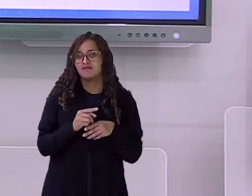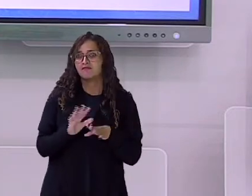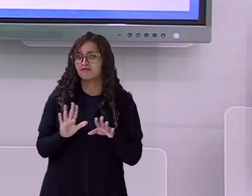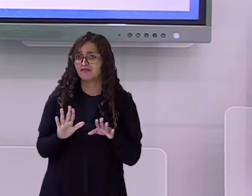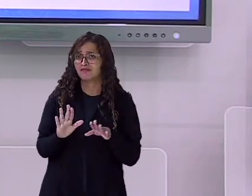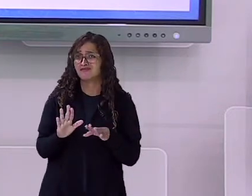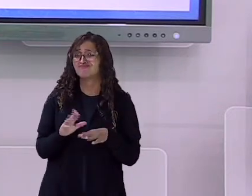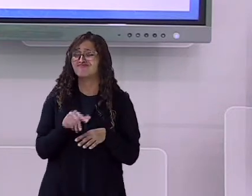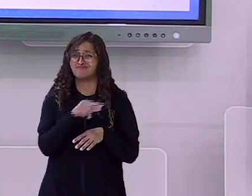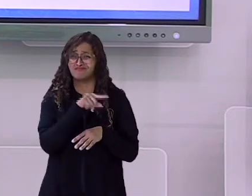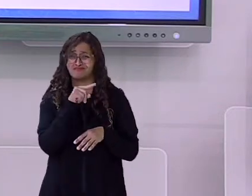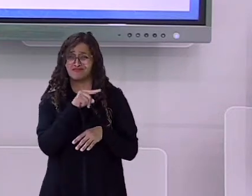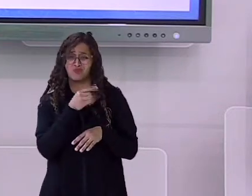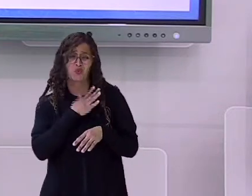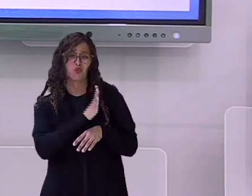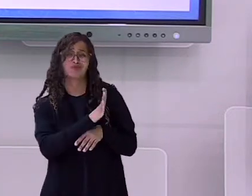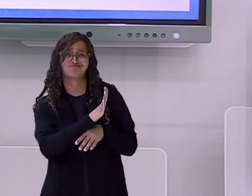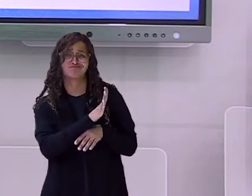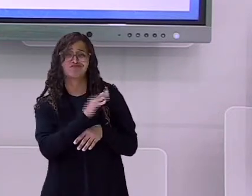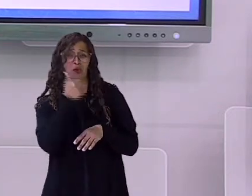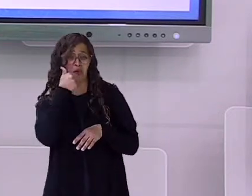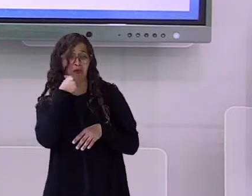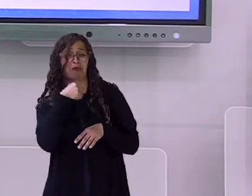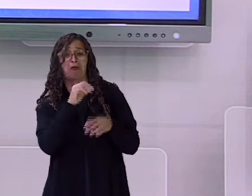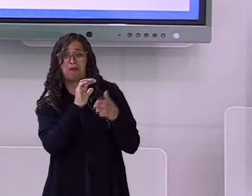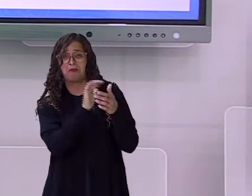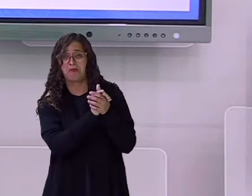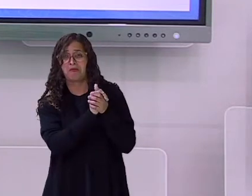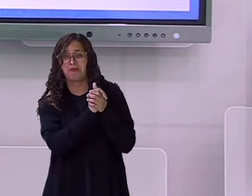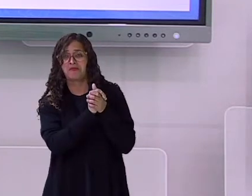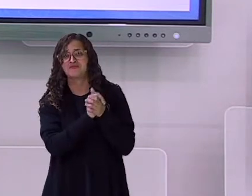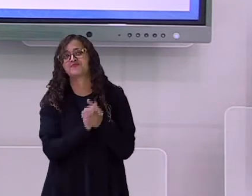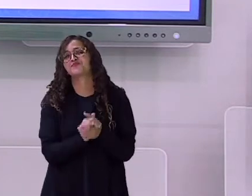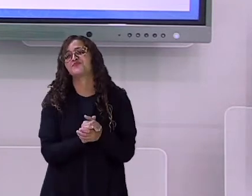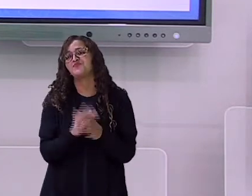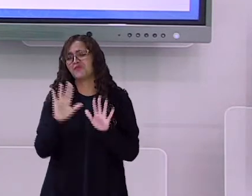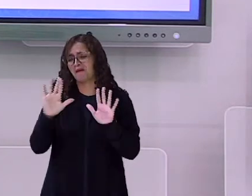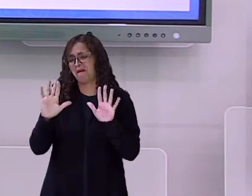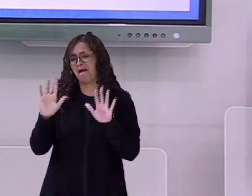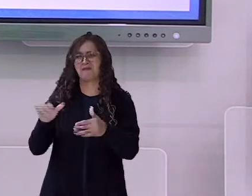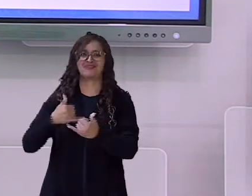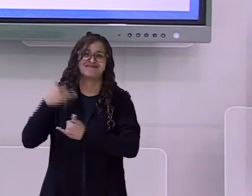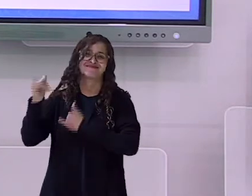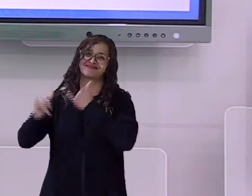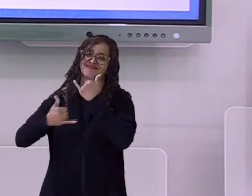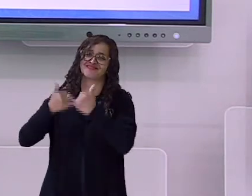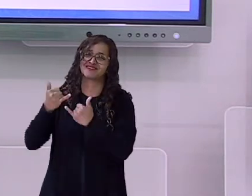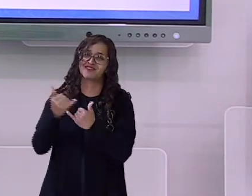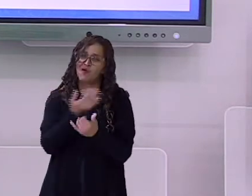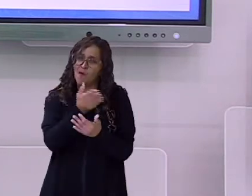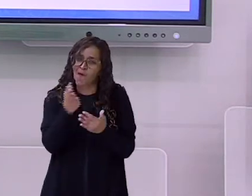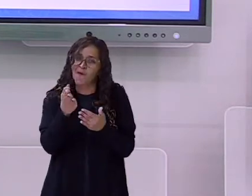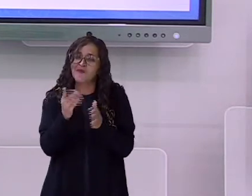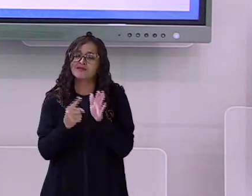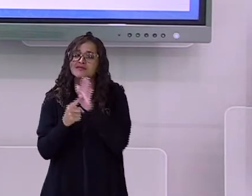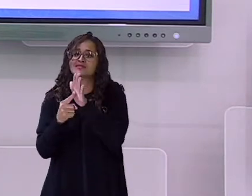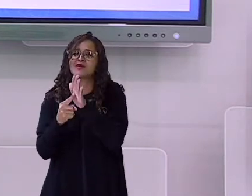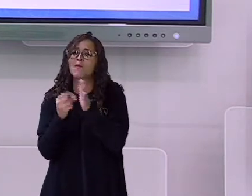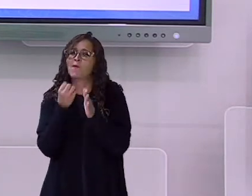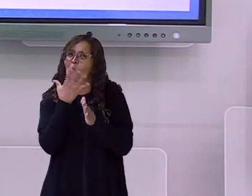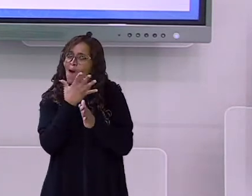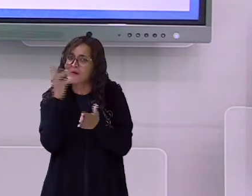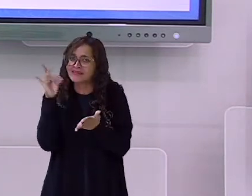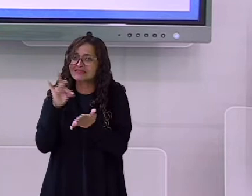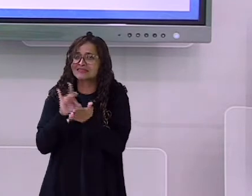né? Mas eu sou muito bom tocando apito. Brincadeira. Mas eu vou te mostrar quem é bom de verdade, que vai apresentar